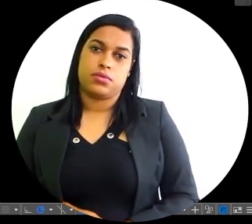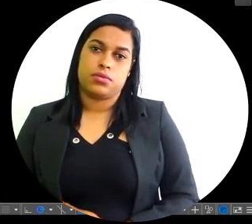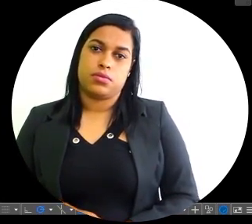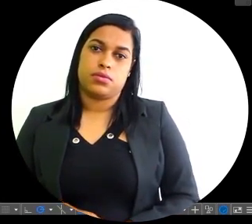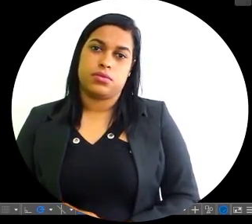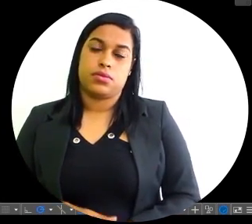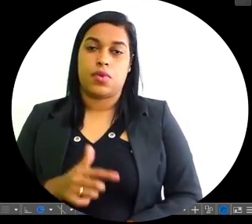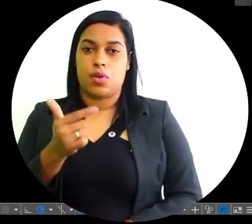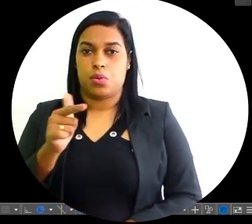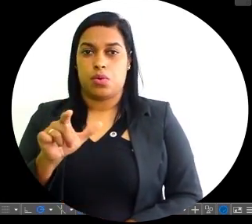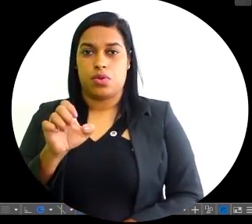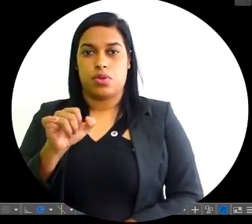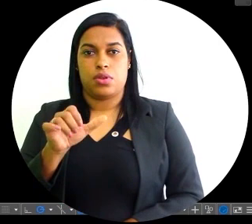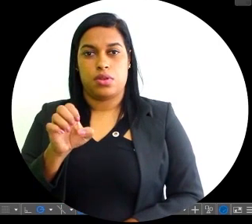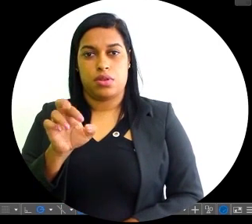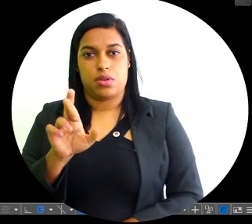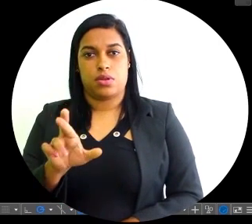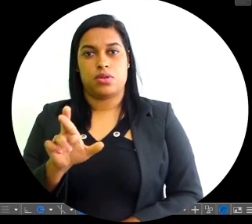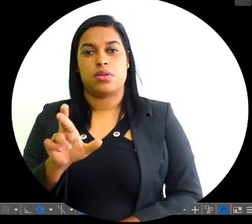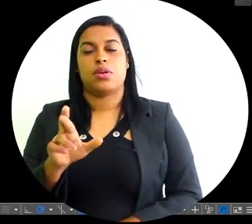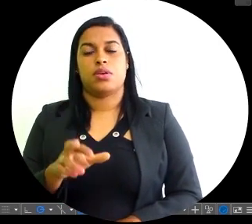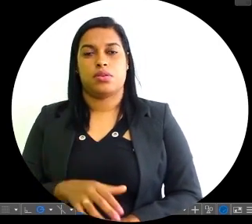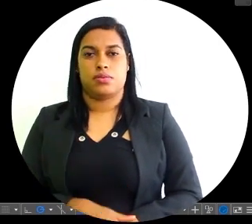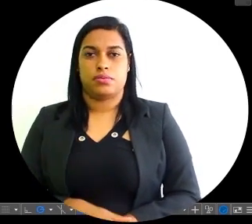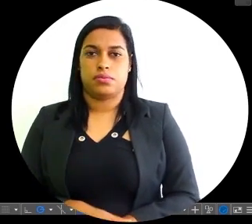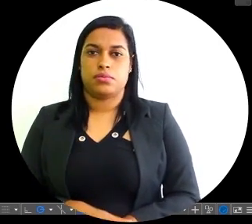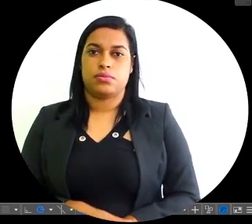Um outro layer, veículos.